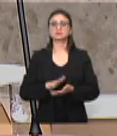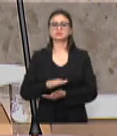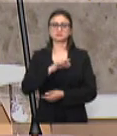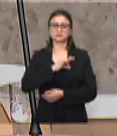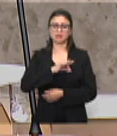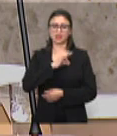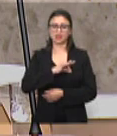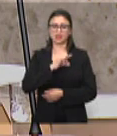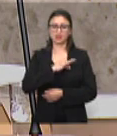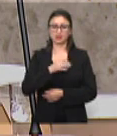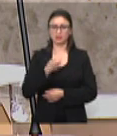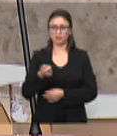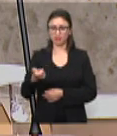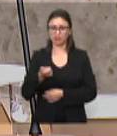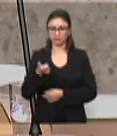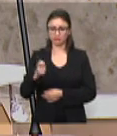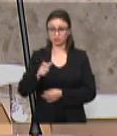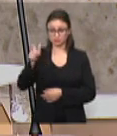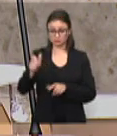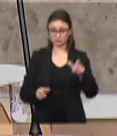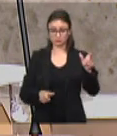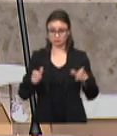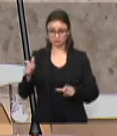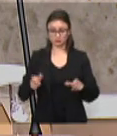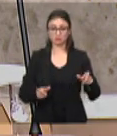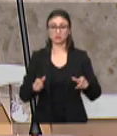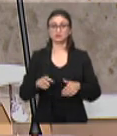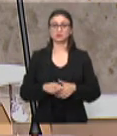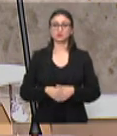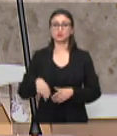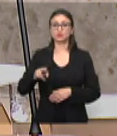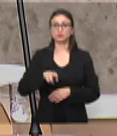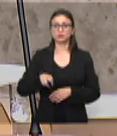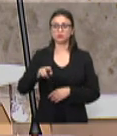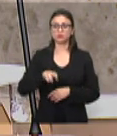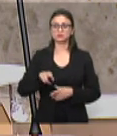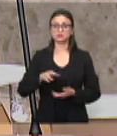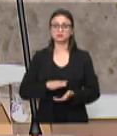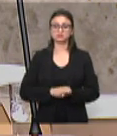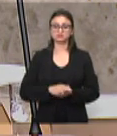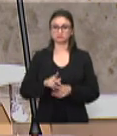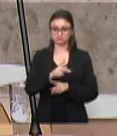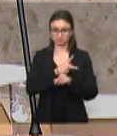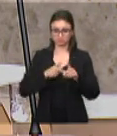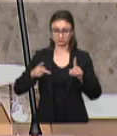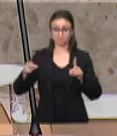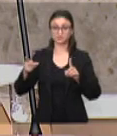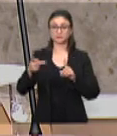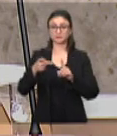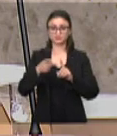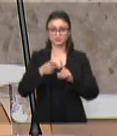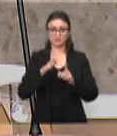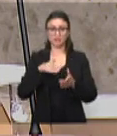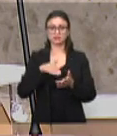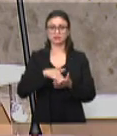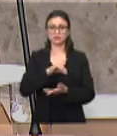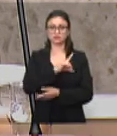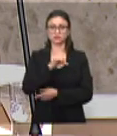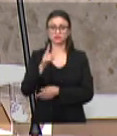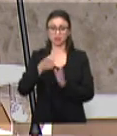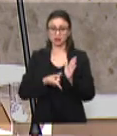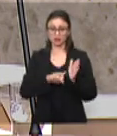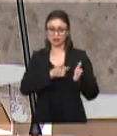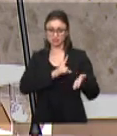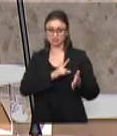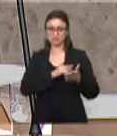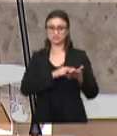de benefício dos segurados que ingressaram no regime geral da Previdência Social até o dia anterior